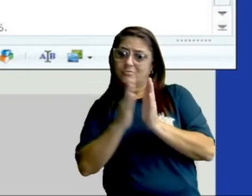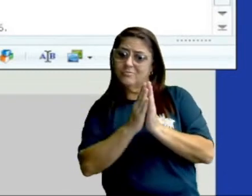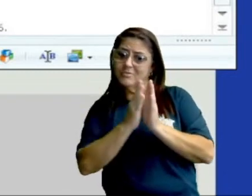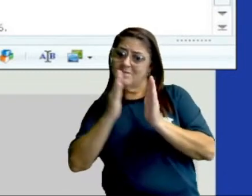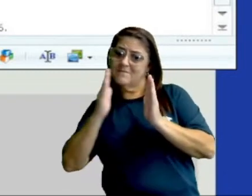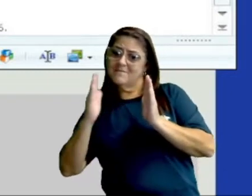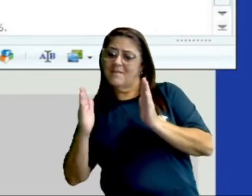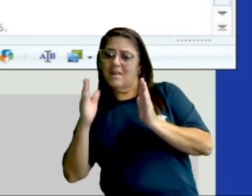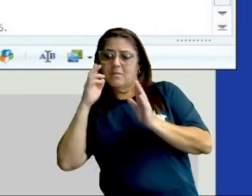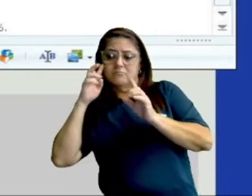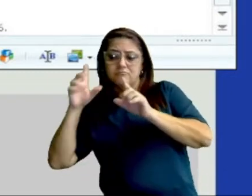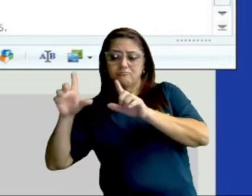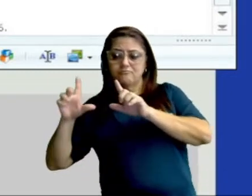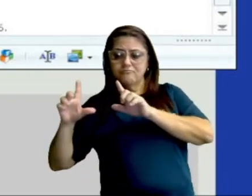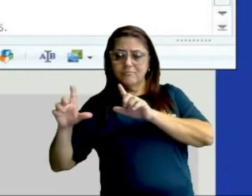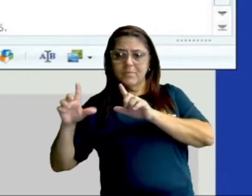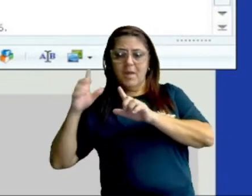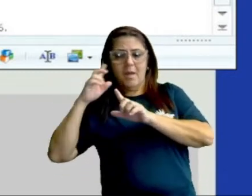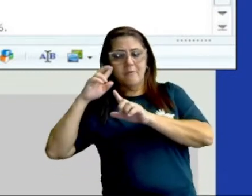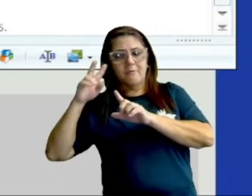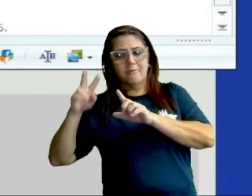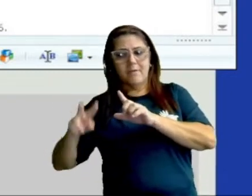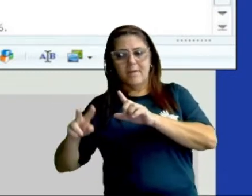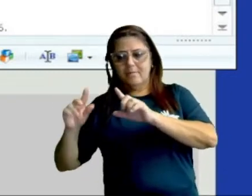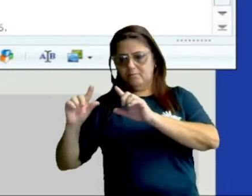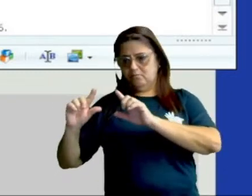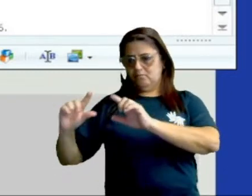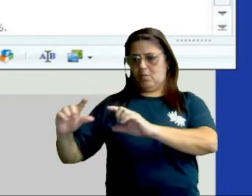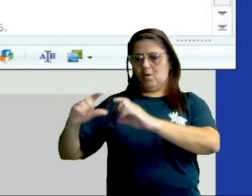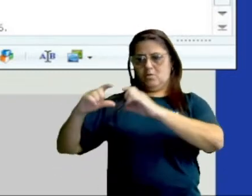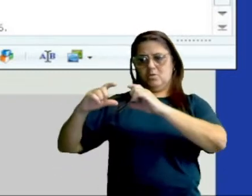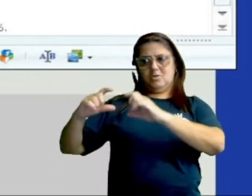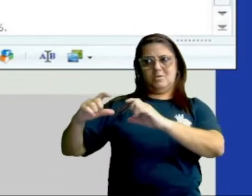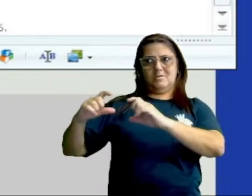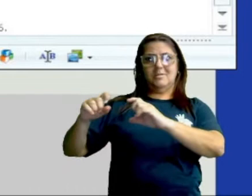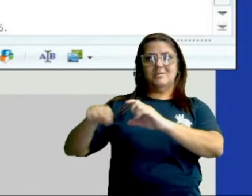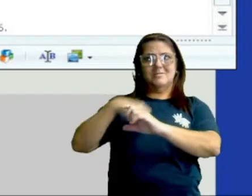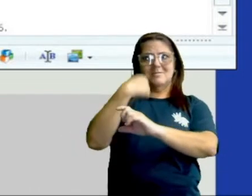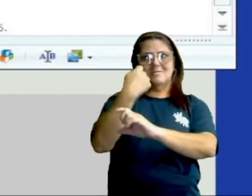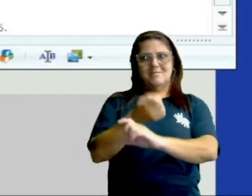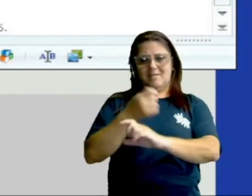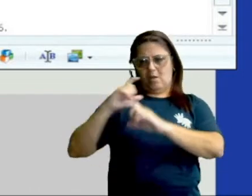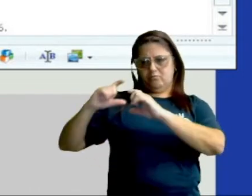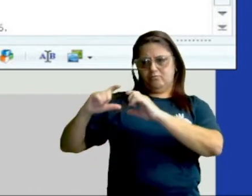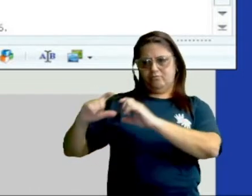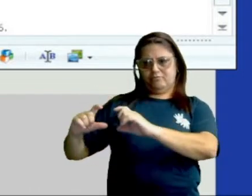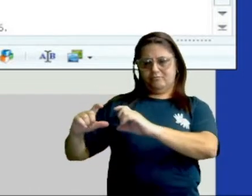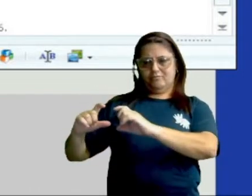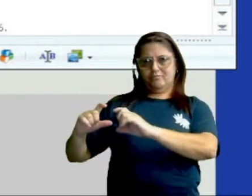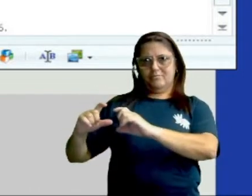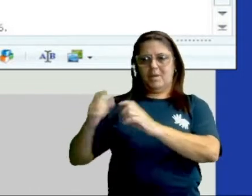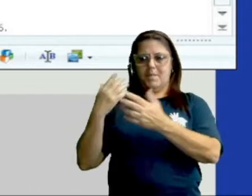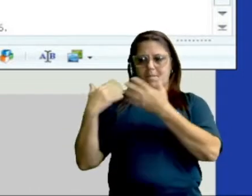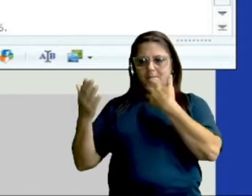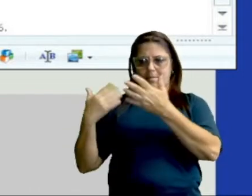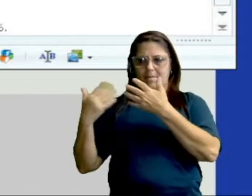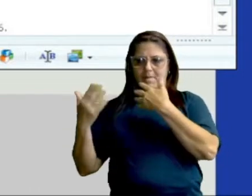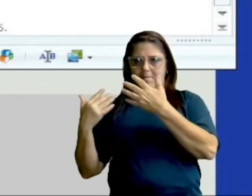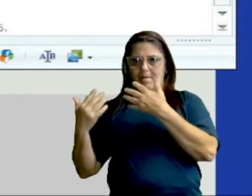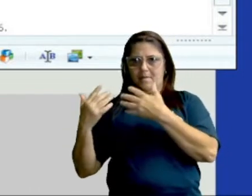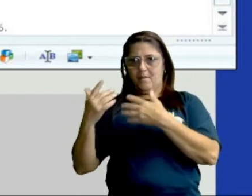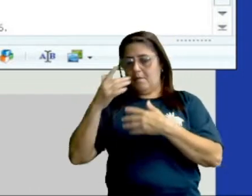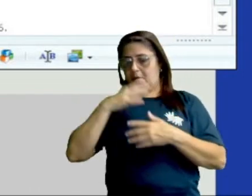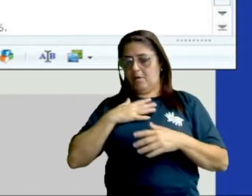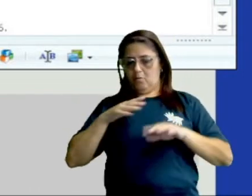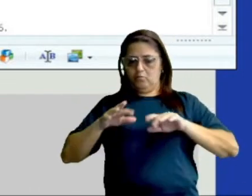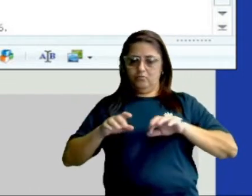temos sempre esse contato com a conversa, tá? São simultâneas, gente. Por quê? Porque quando você digita, a outra